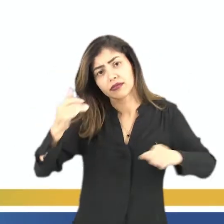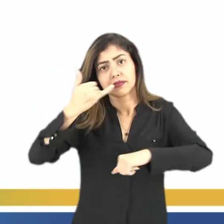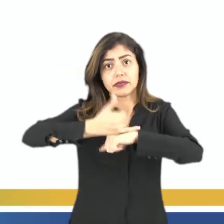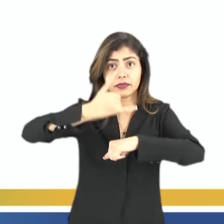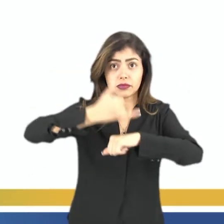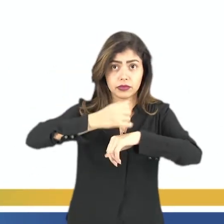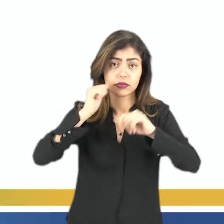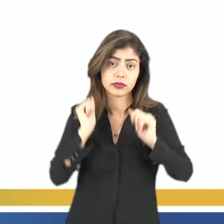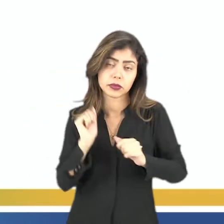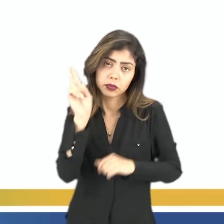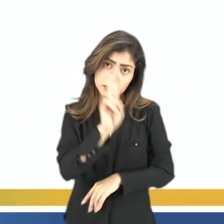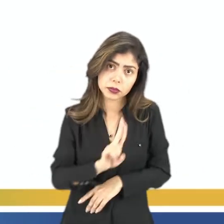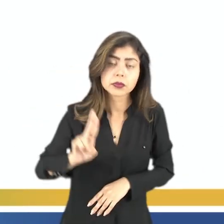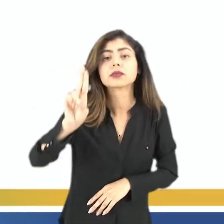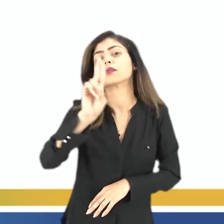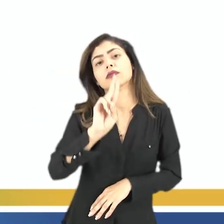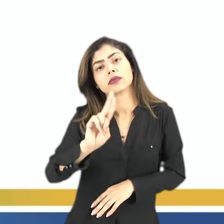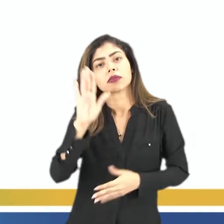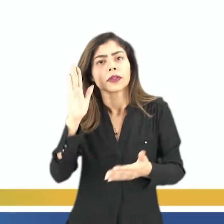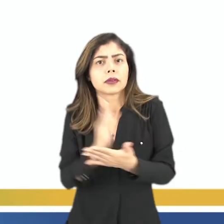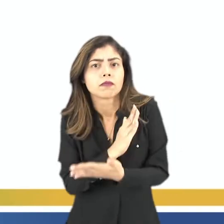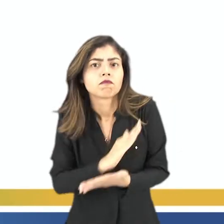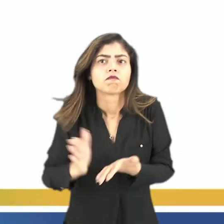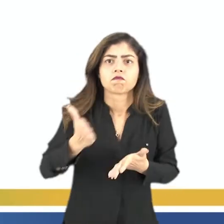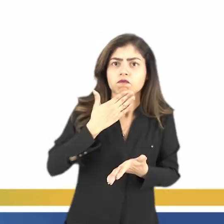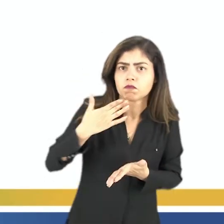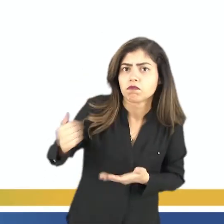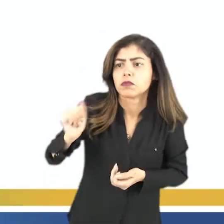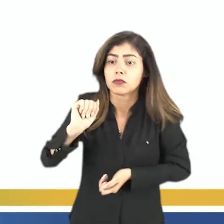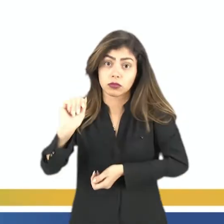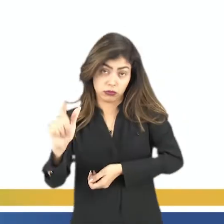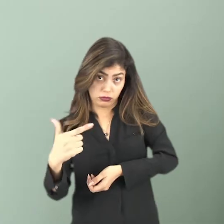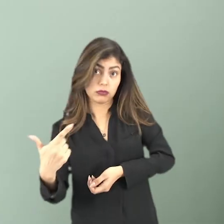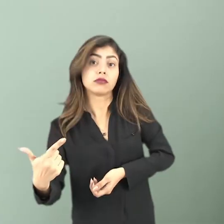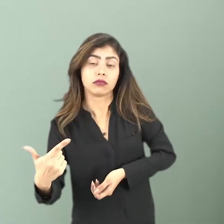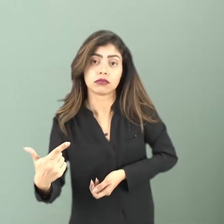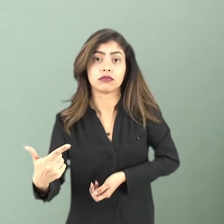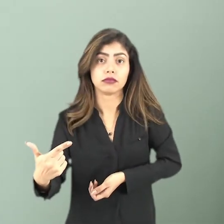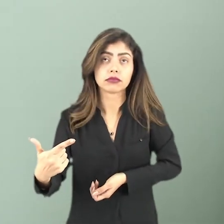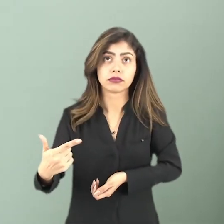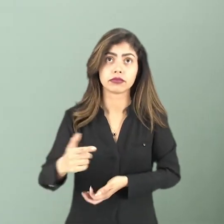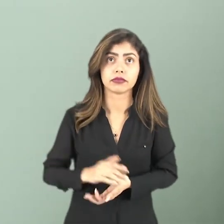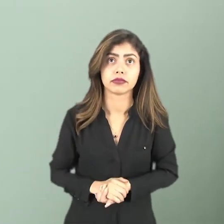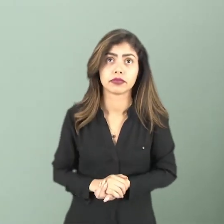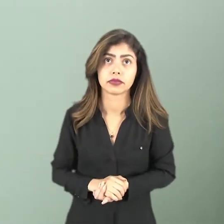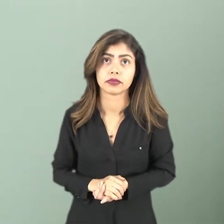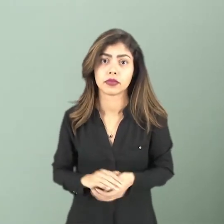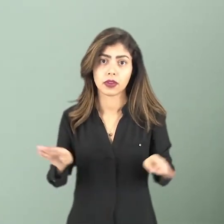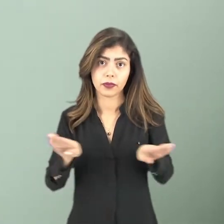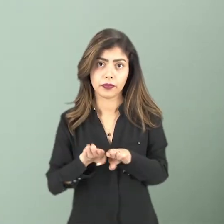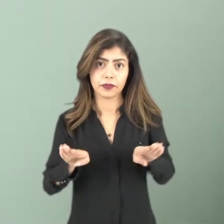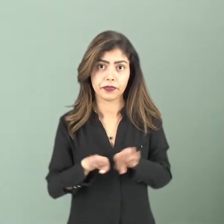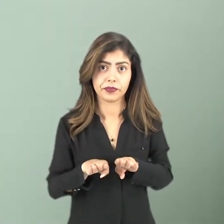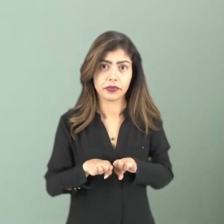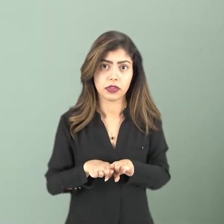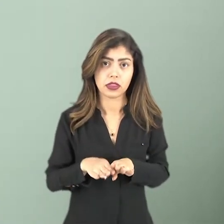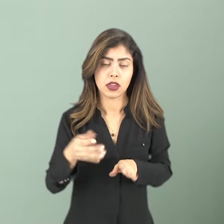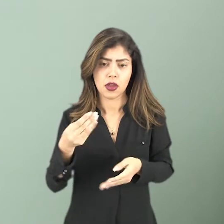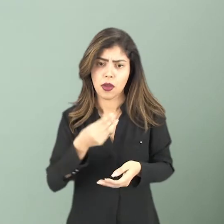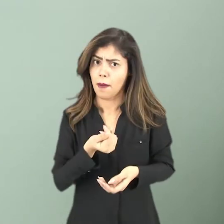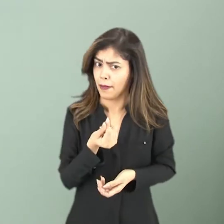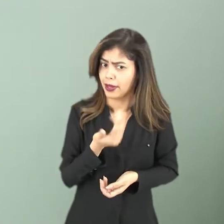que podem ser utilizados, alguns mais eficientes que os outros, tá? E também alguns com preço